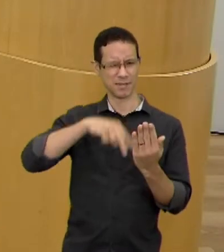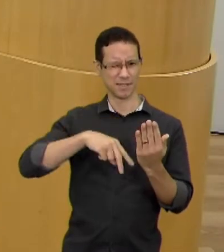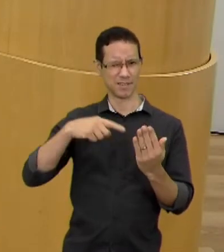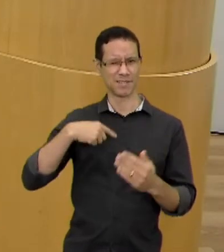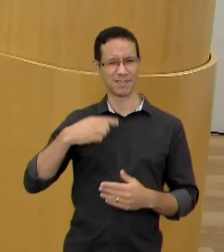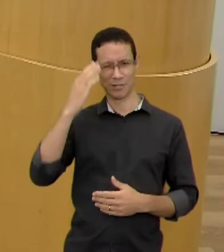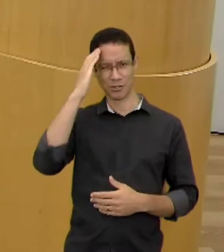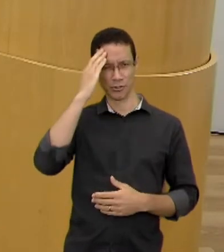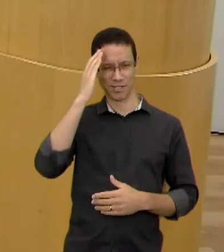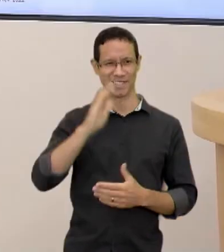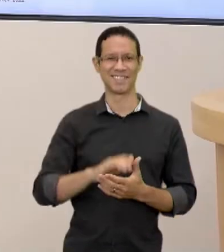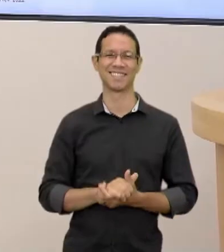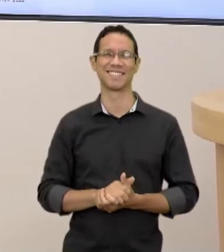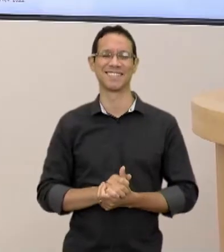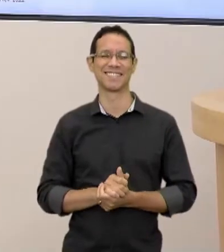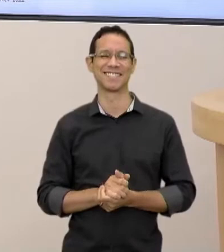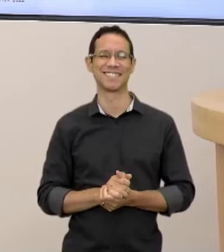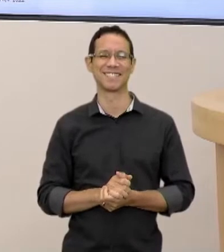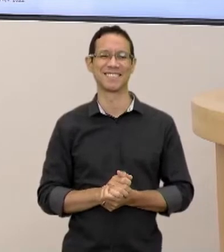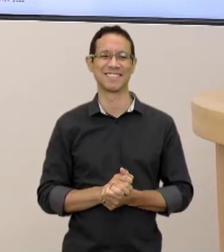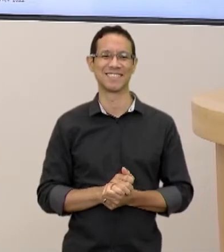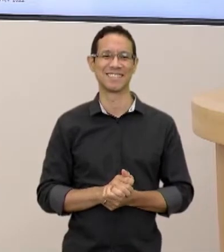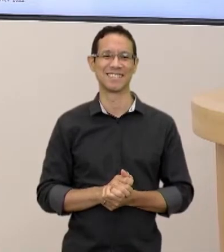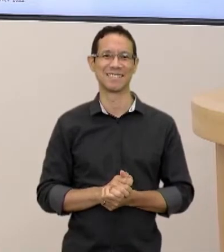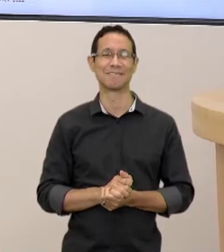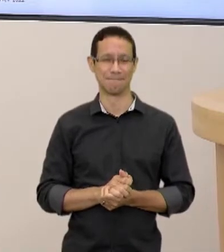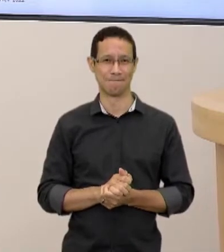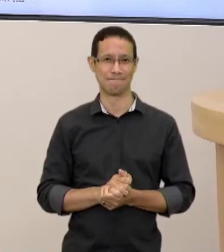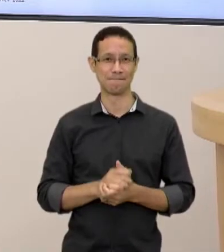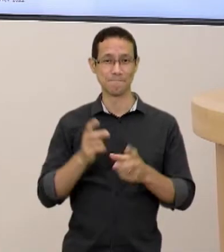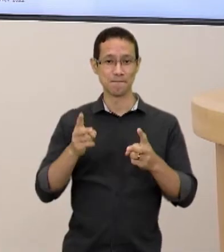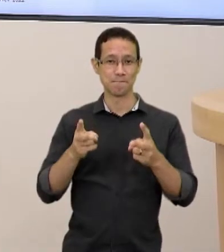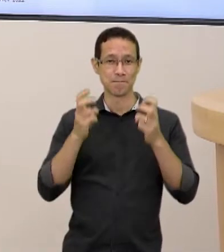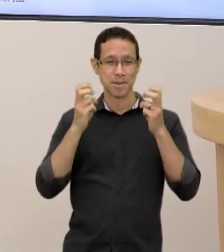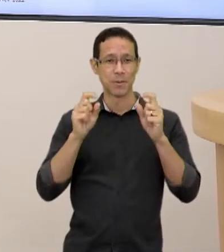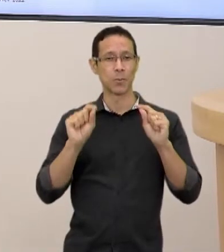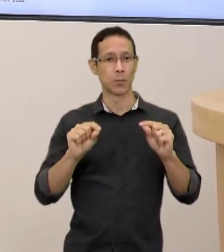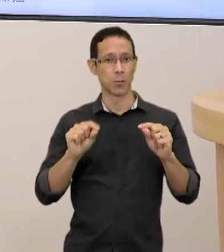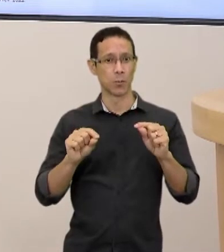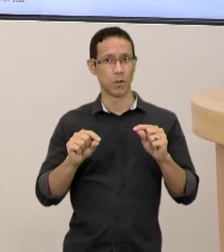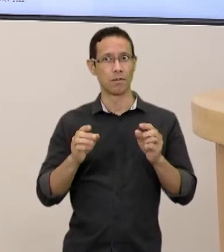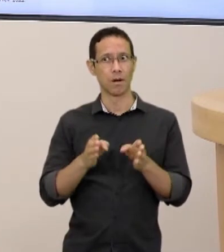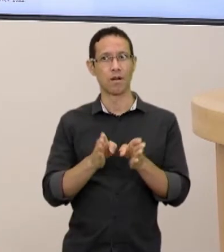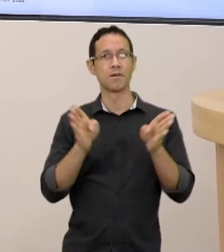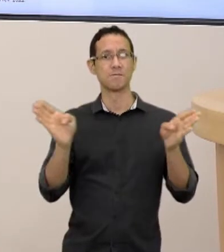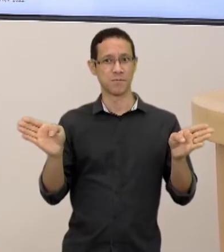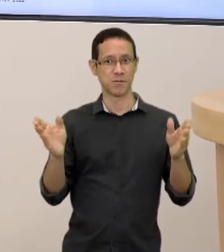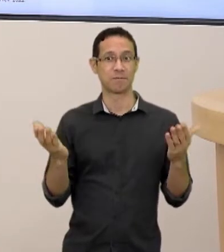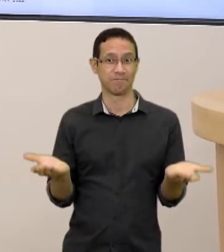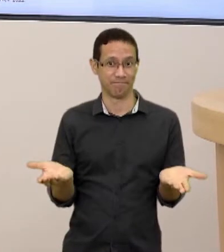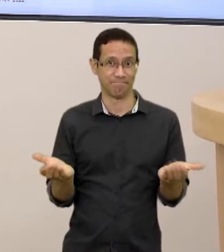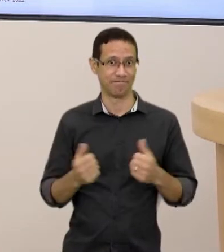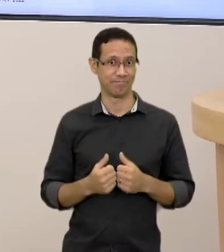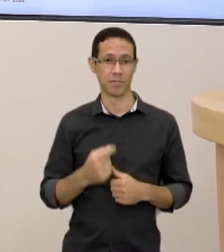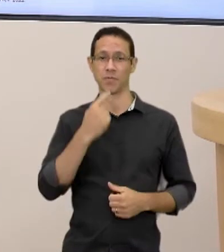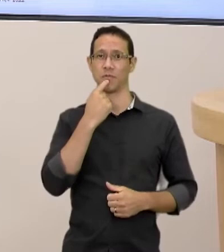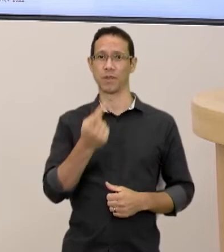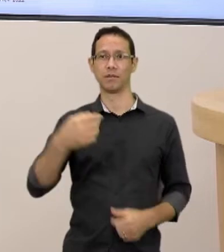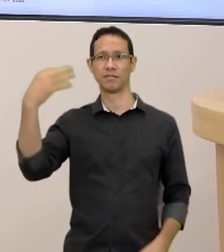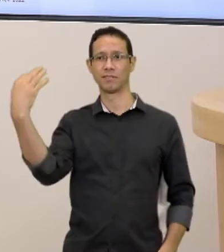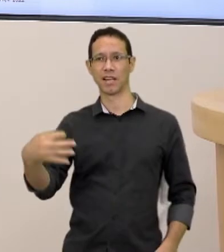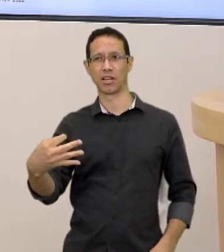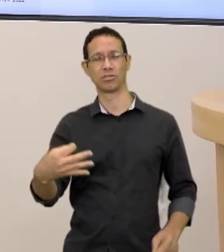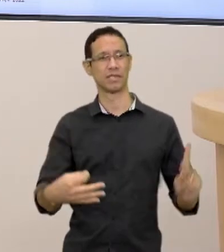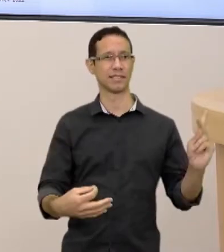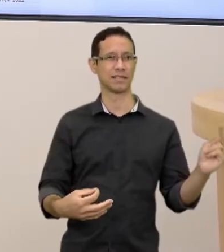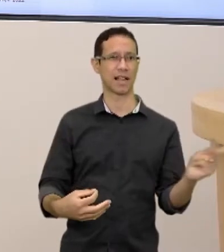aí. Sim, por favor. Então, observe aí como é muito, muito amplo, né? Então, não é só falar tá certo ou tá